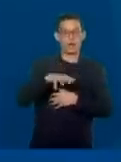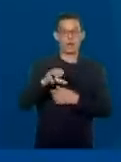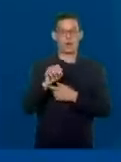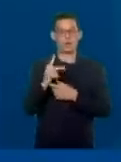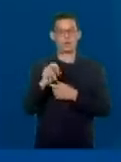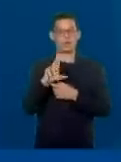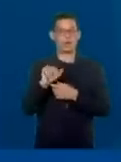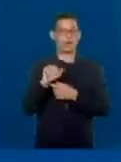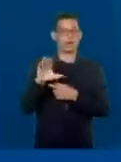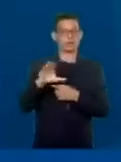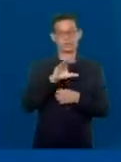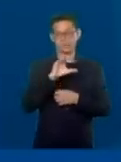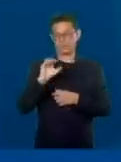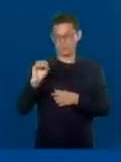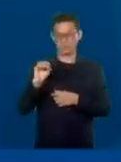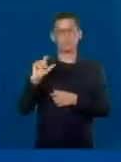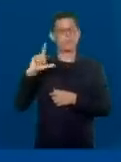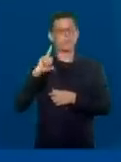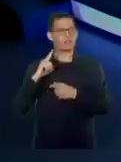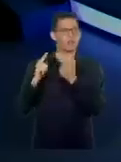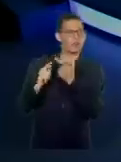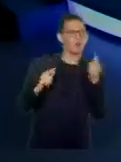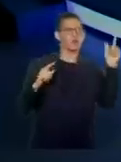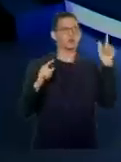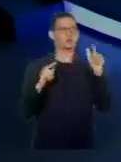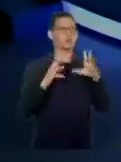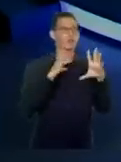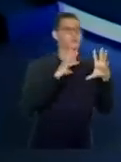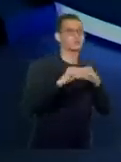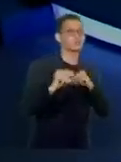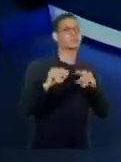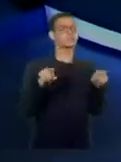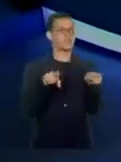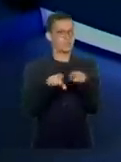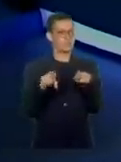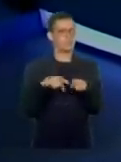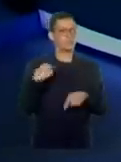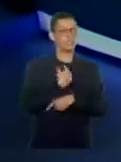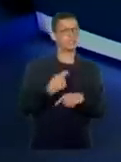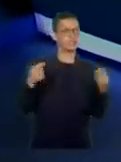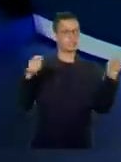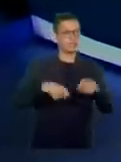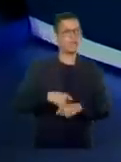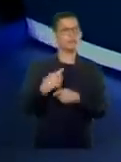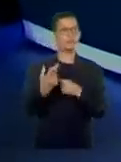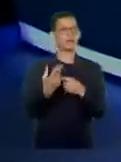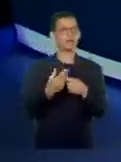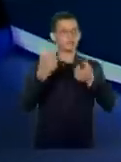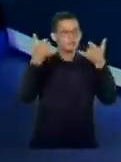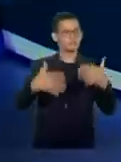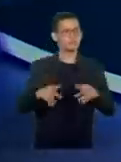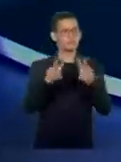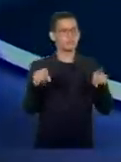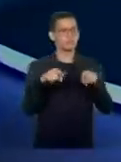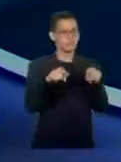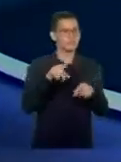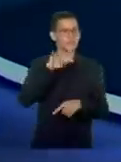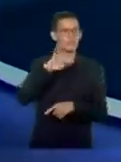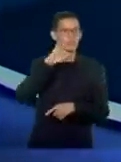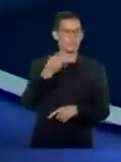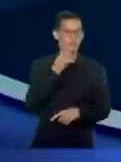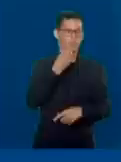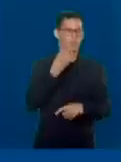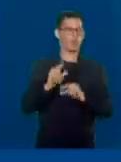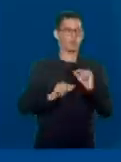em especial outro candidato, o Fujão, que a gente poderia estar combatendo aqui, quer tirar proveito político disso. Primeiro, diz que o Roberto